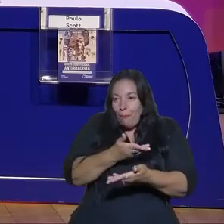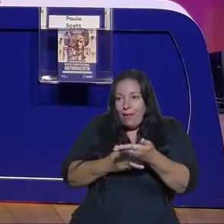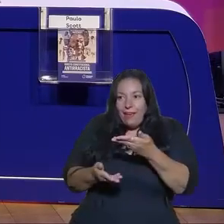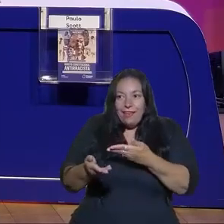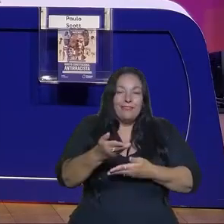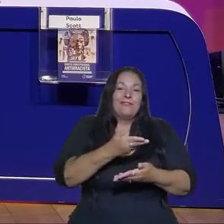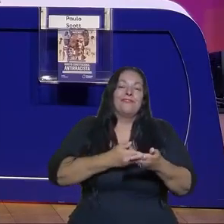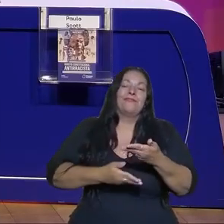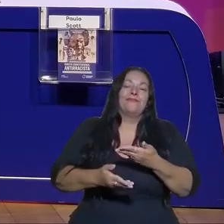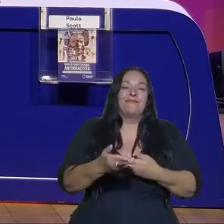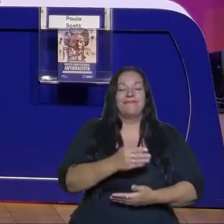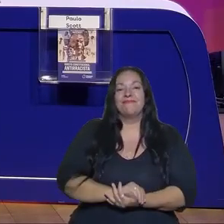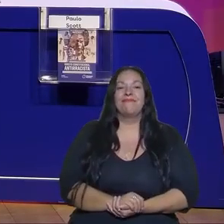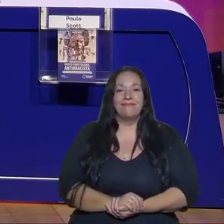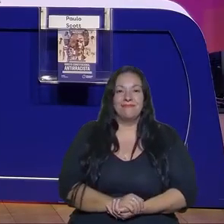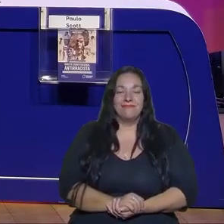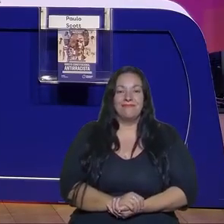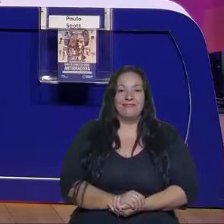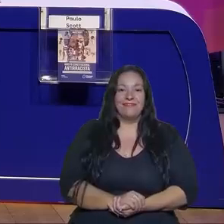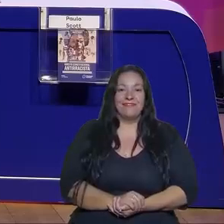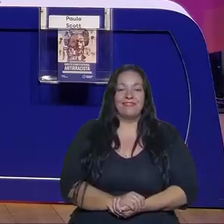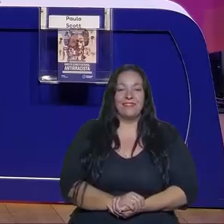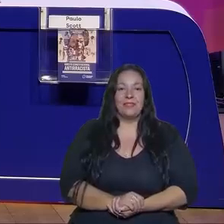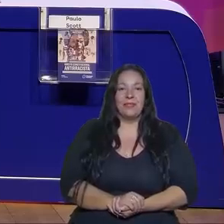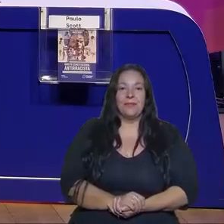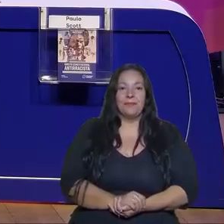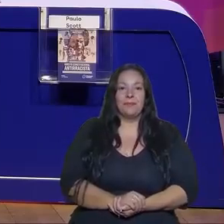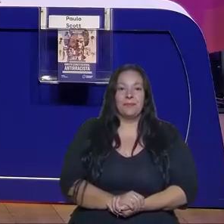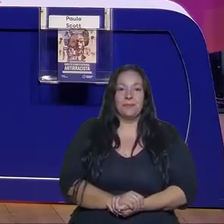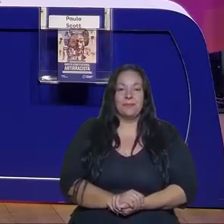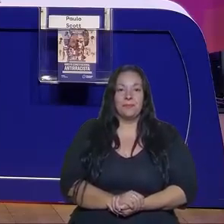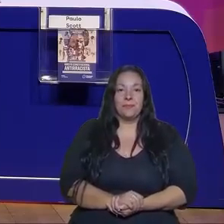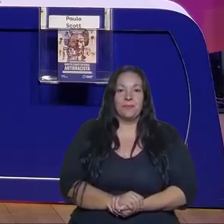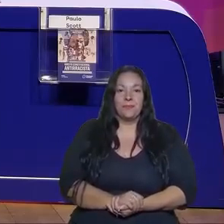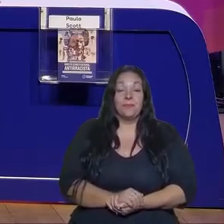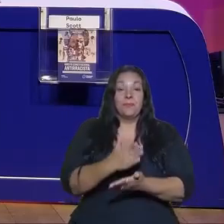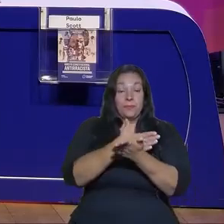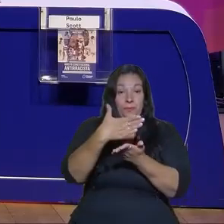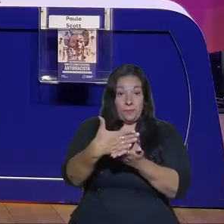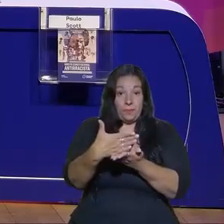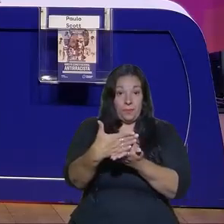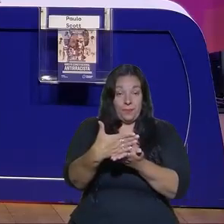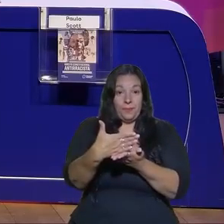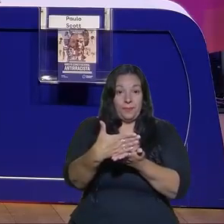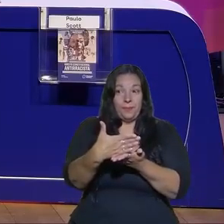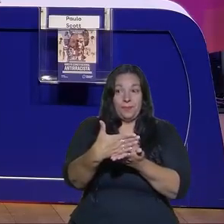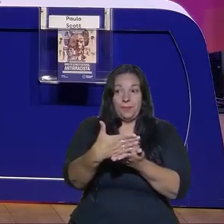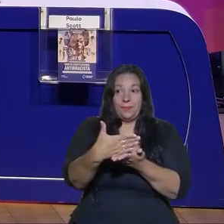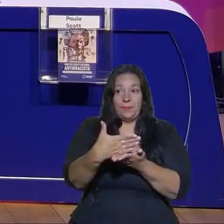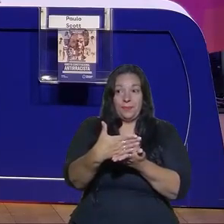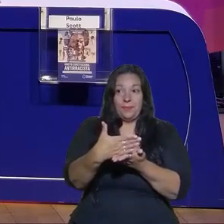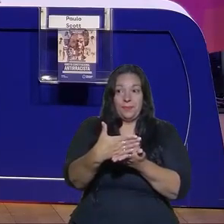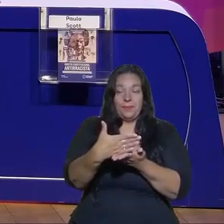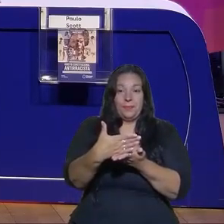fino. A terceira pessoa sentada é Ricardo Prado, um homem branco que possui cabelos lisos, curtos e brancos apenas nas laterais